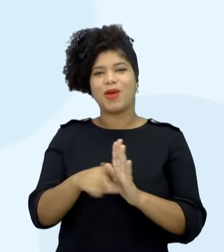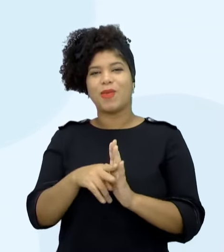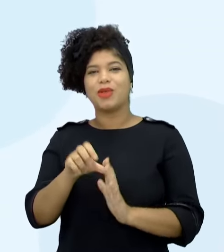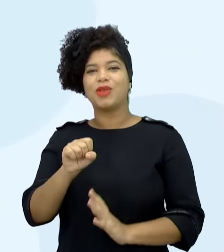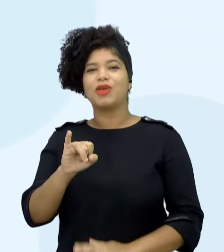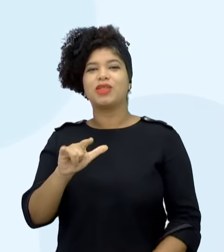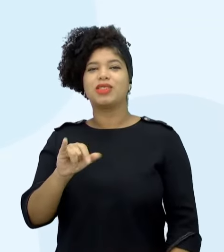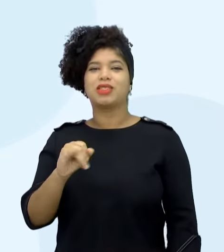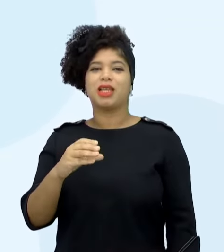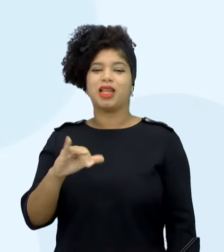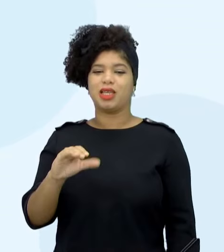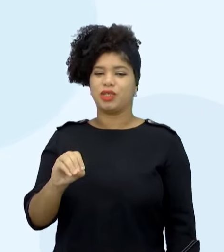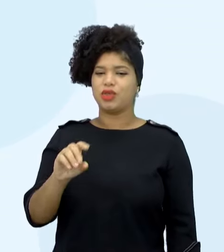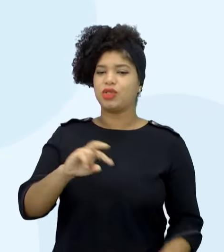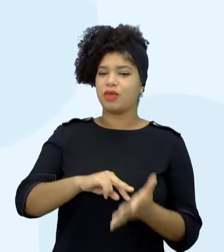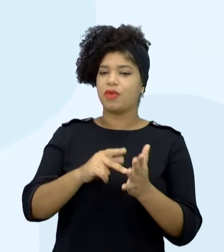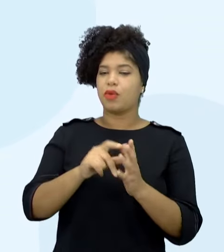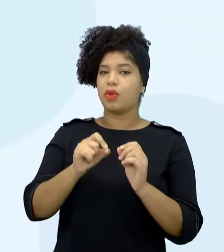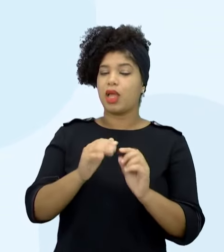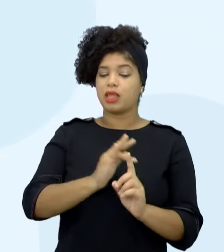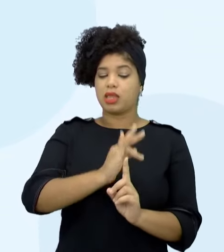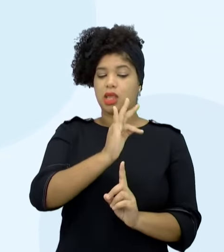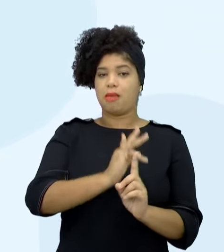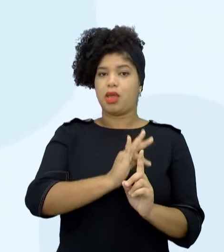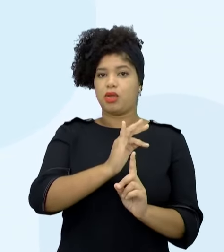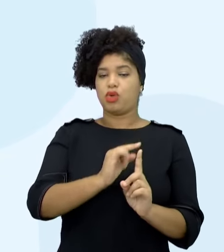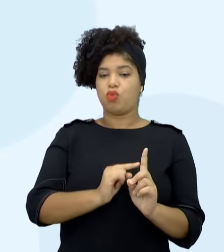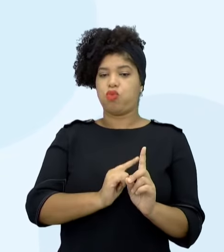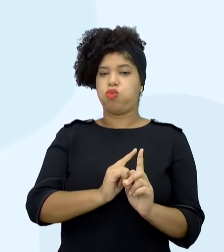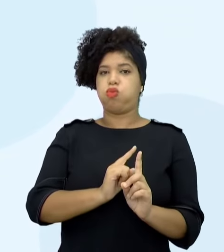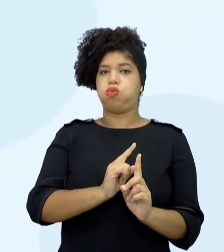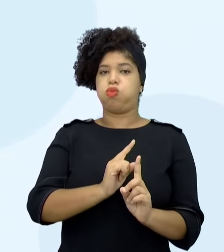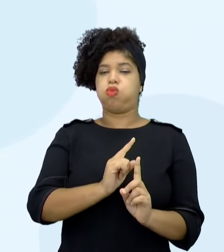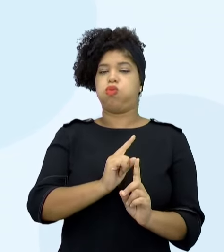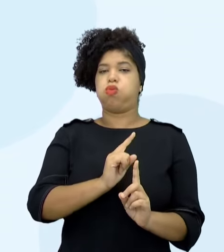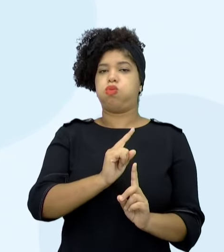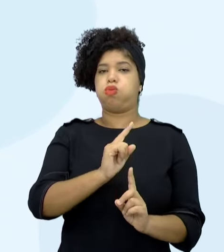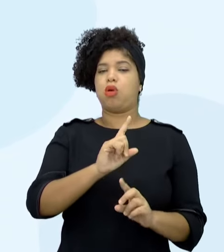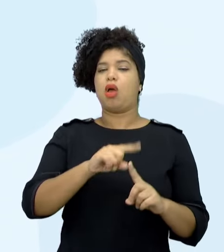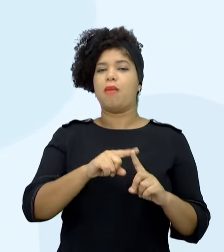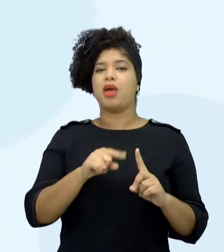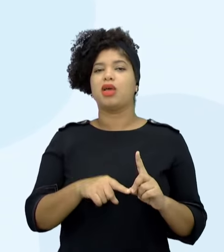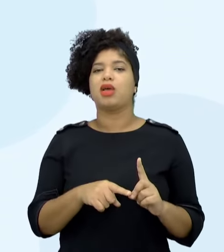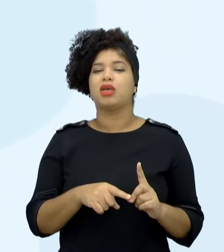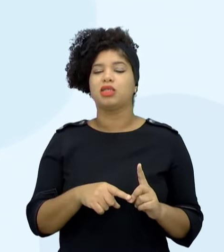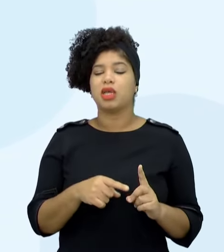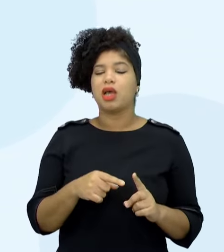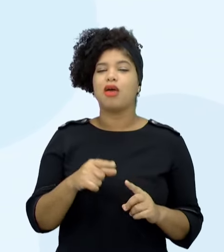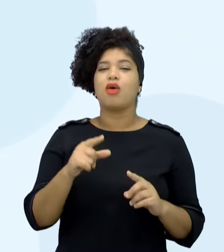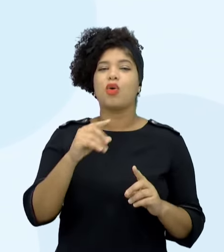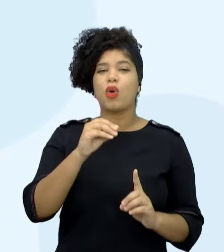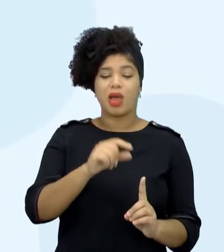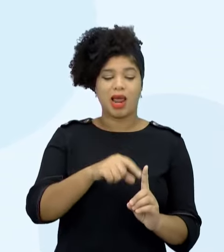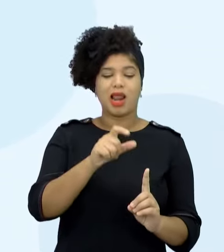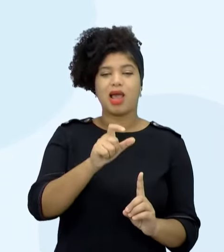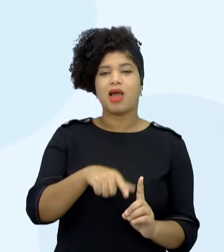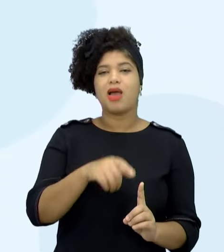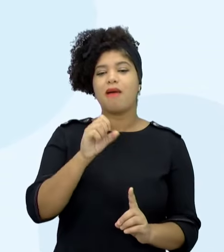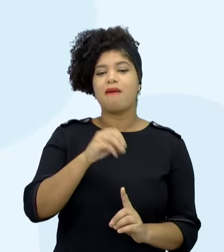aí quando você aumenta a temperatura de alguma forma, a resistividade dele diminui, a condutividade